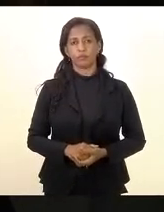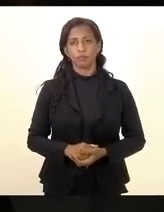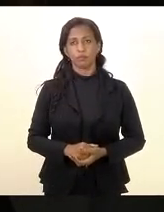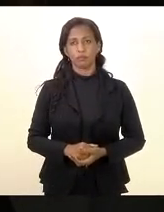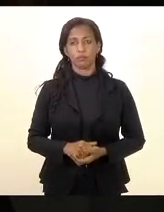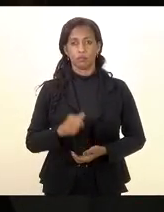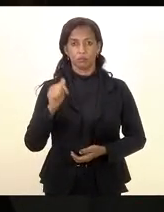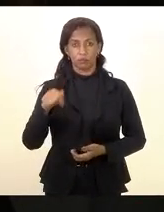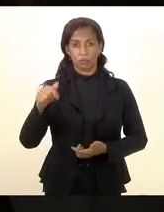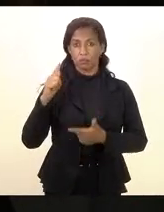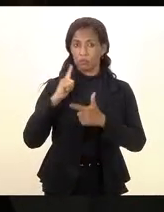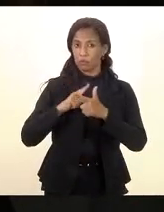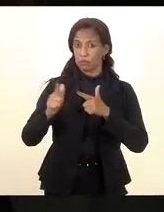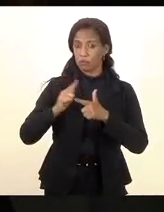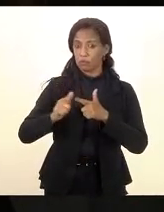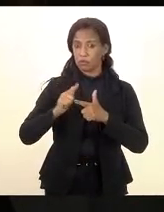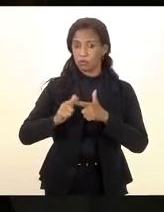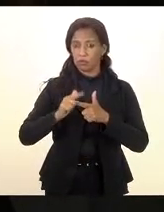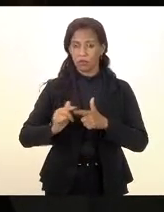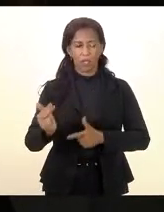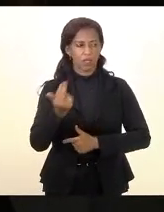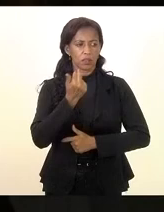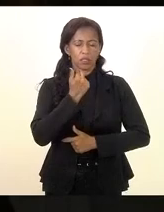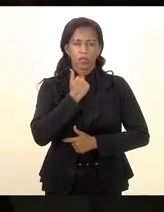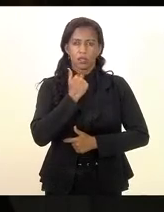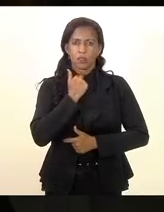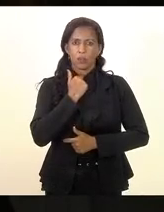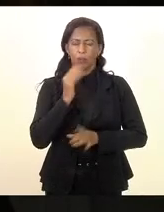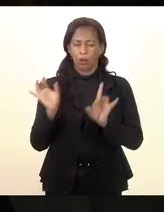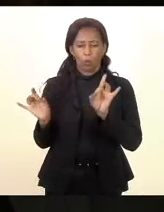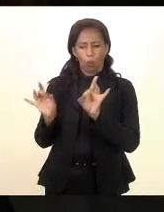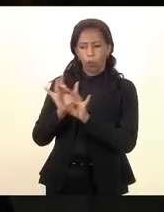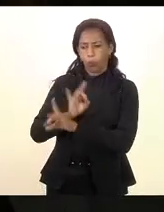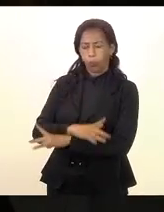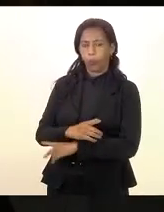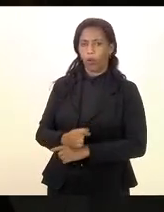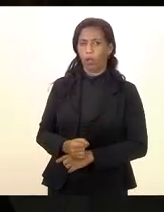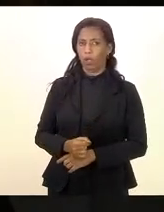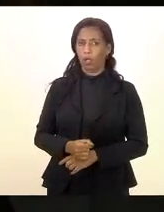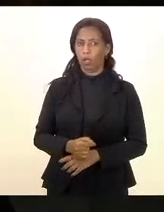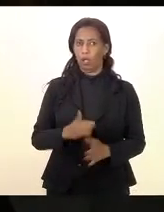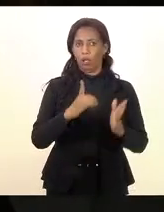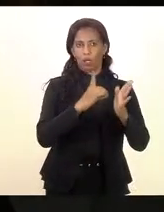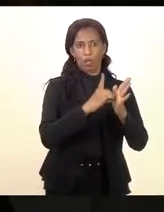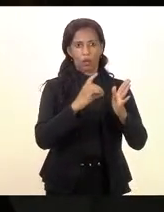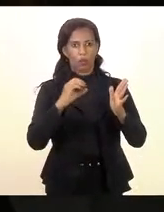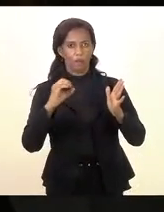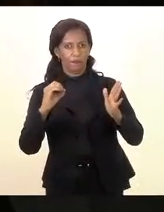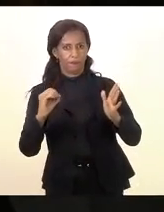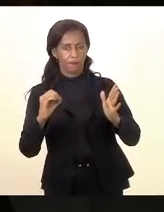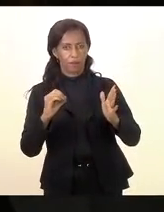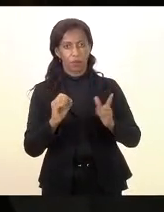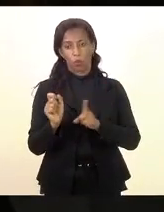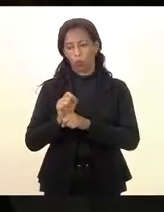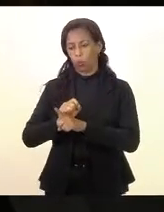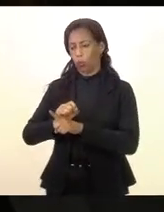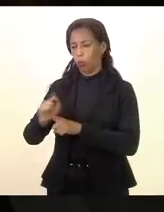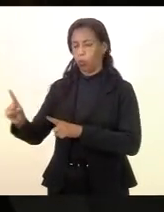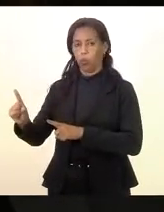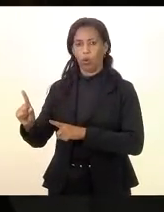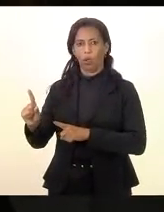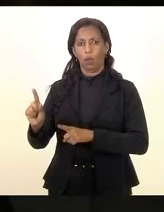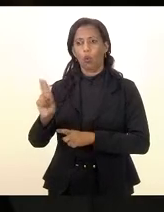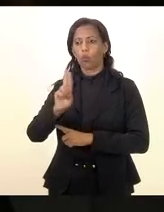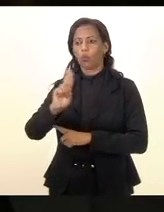essa situação não pode se encerrar num diário oficial com a exoneração dessas